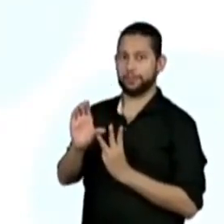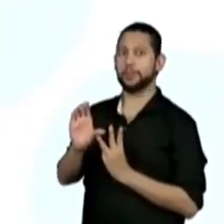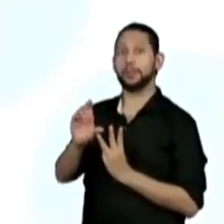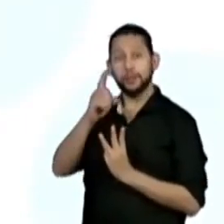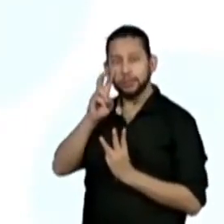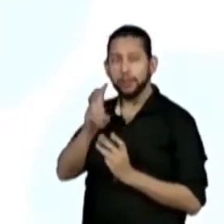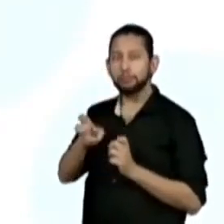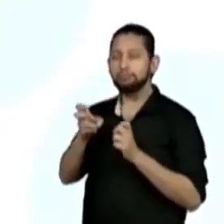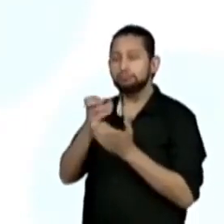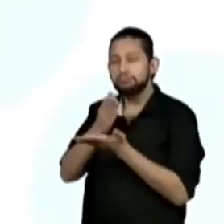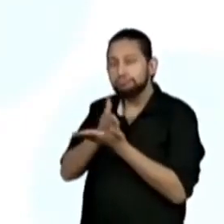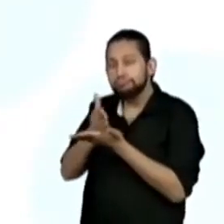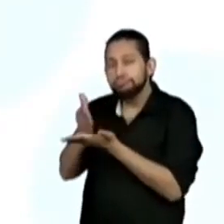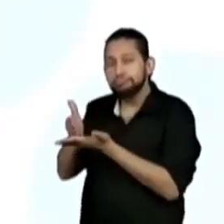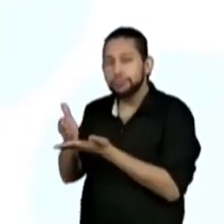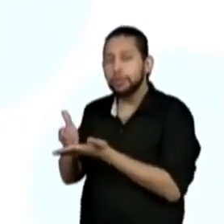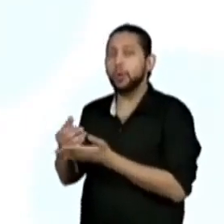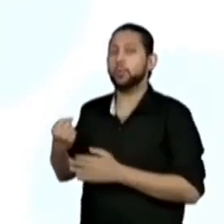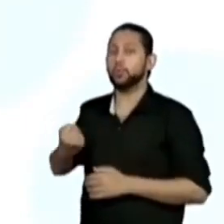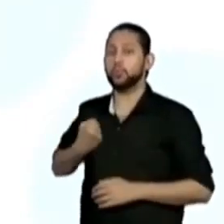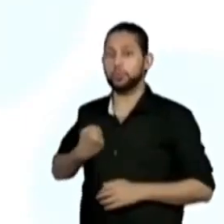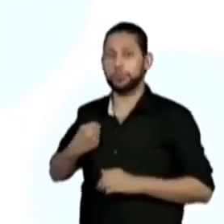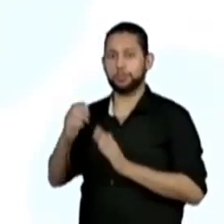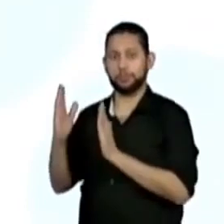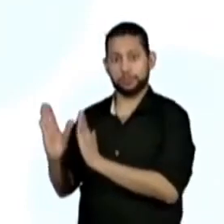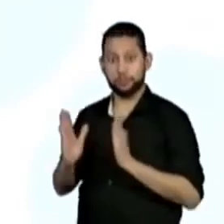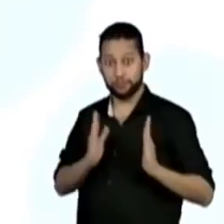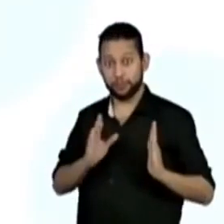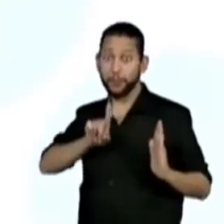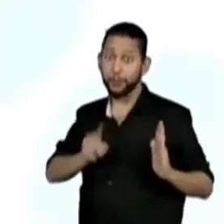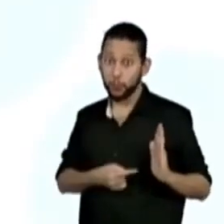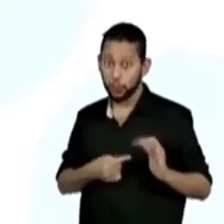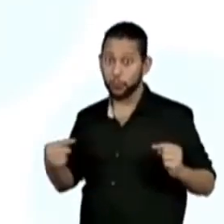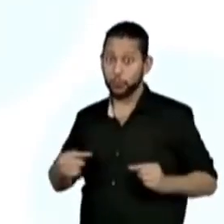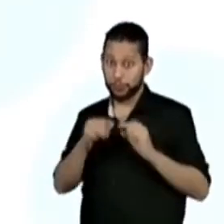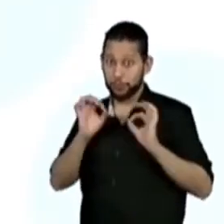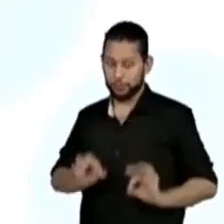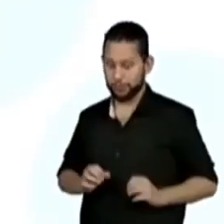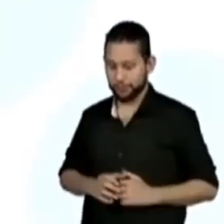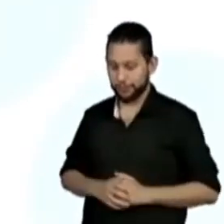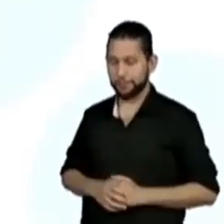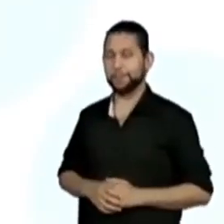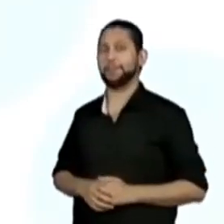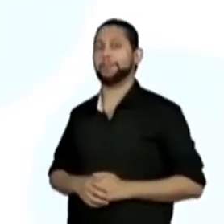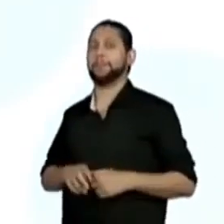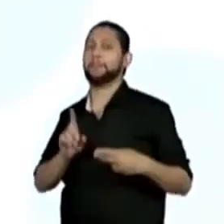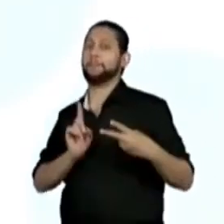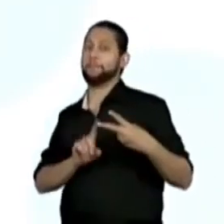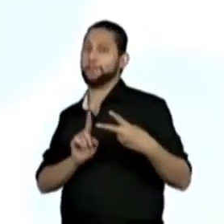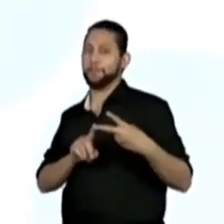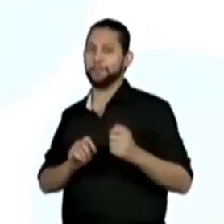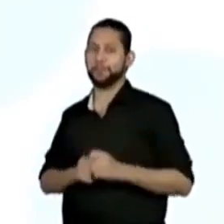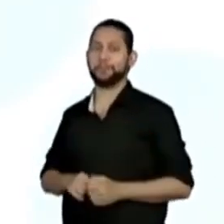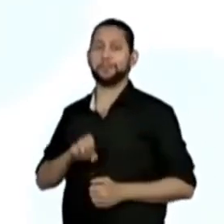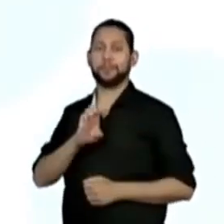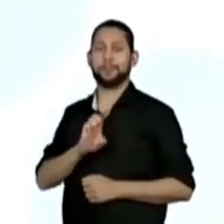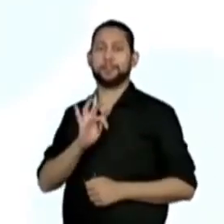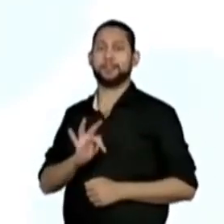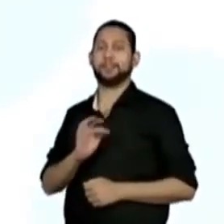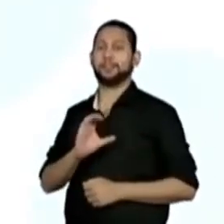regularidades do sistema de numeração decimal segunda habilidade